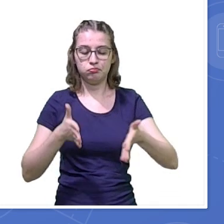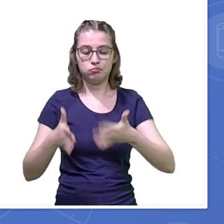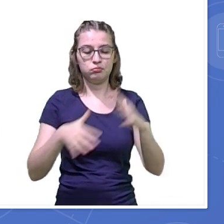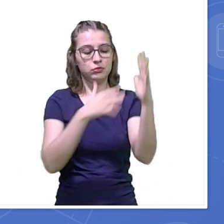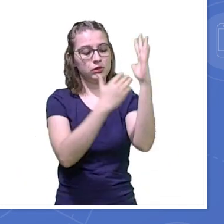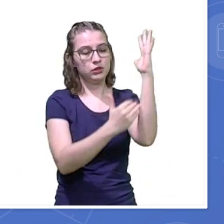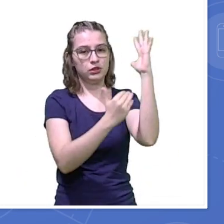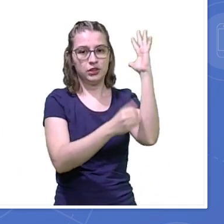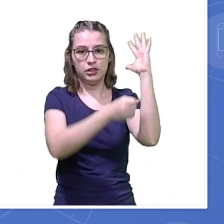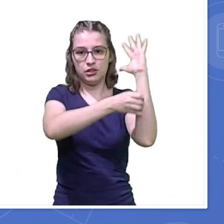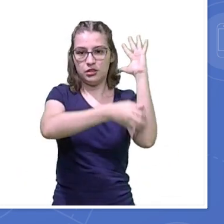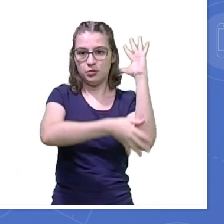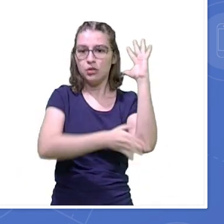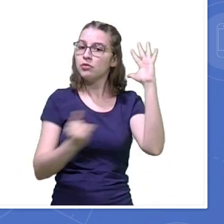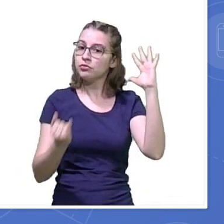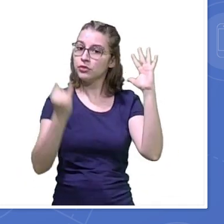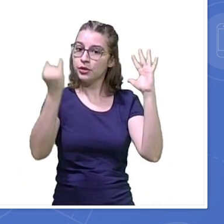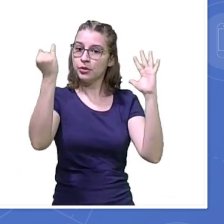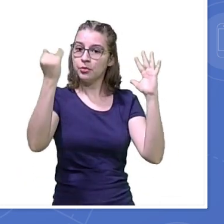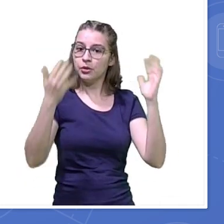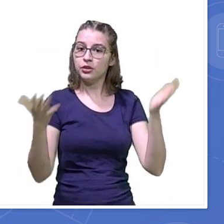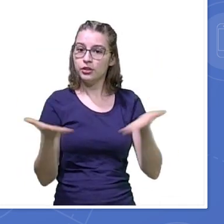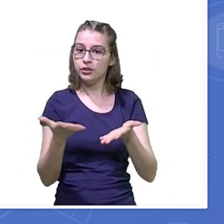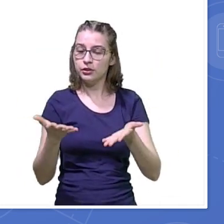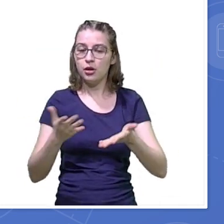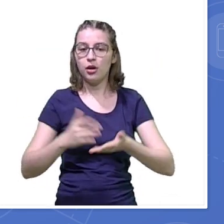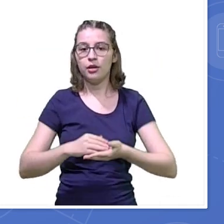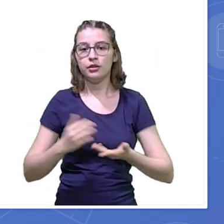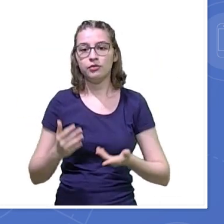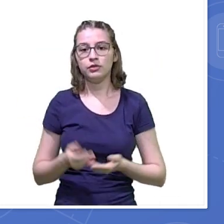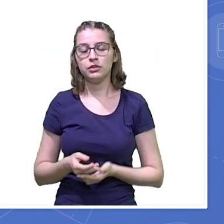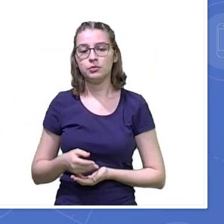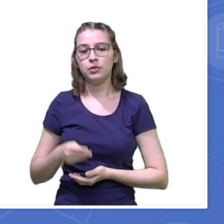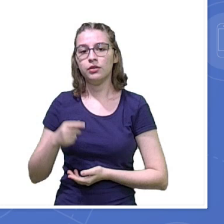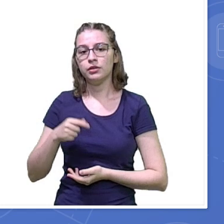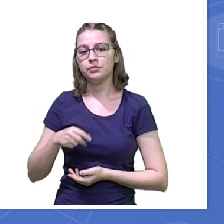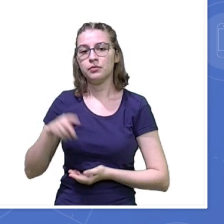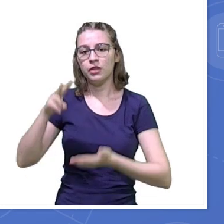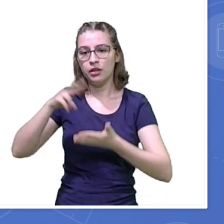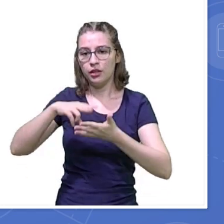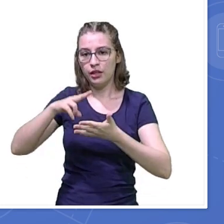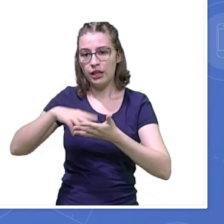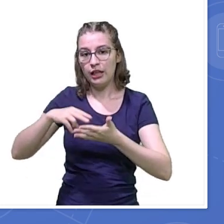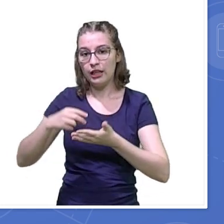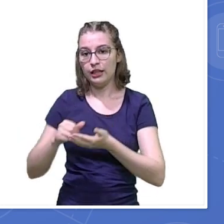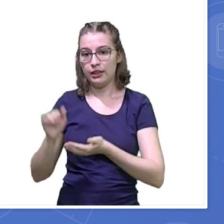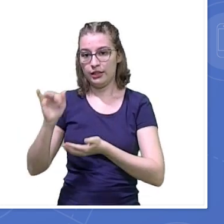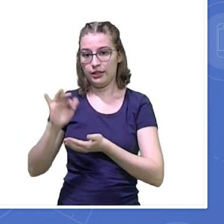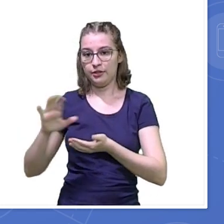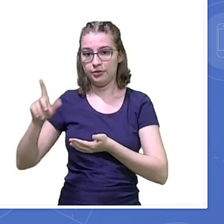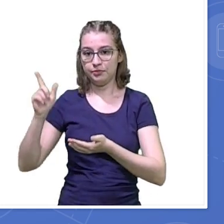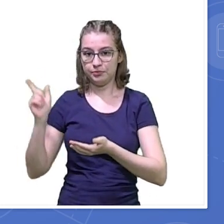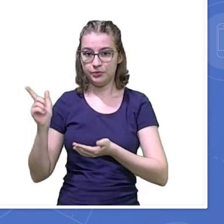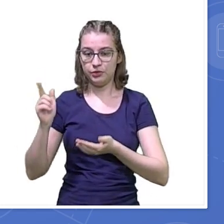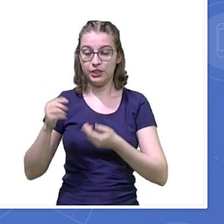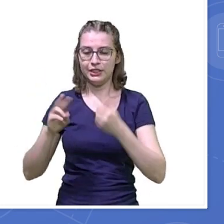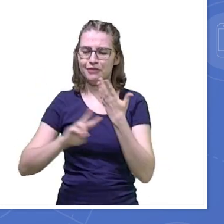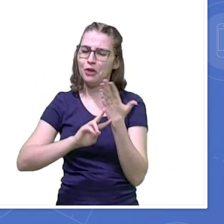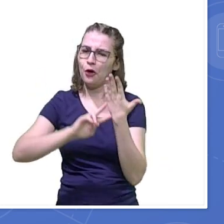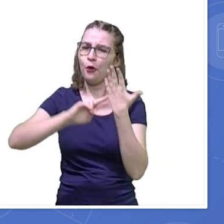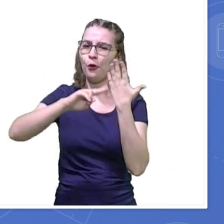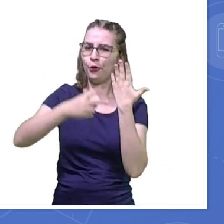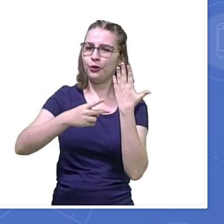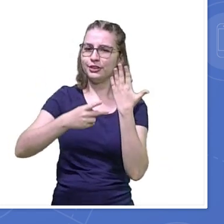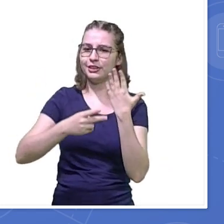migração nordestina na Amazônia, e a gente verifica também, vocês podem também verificar que acabou gerando algumas consequências